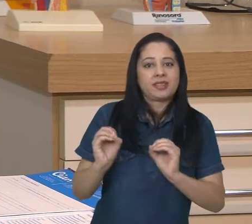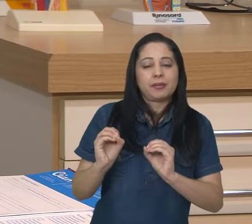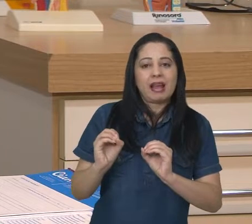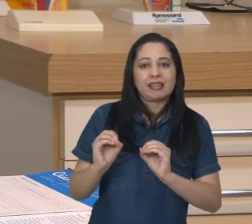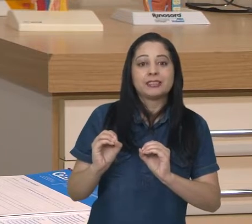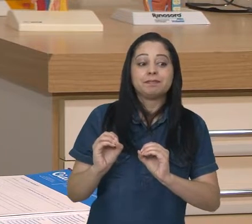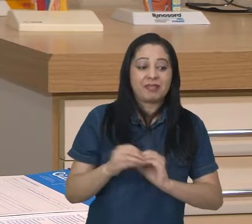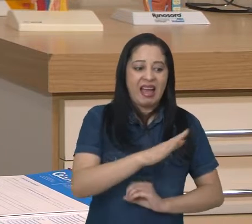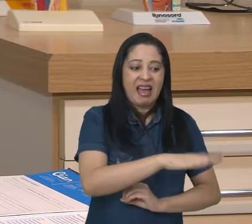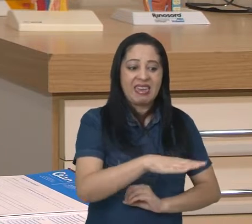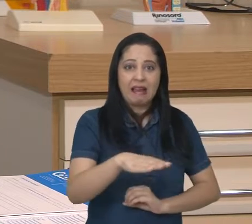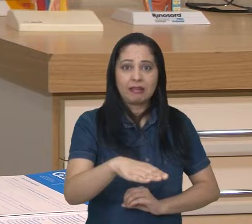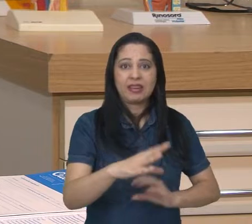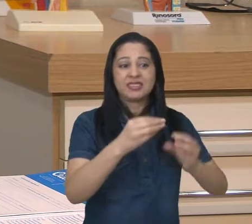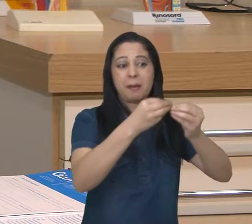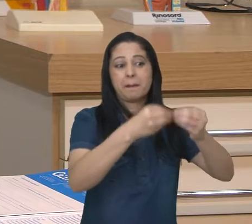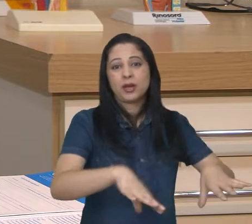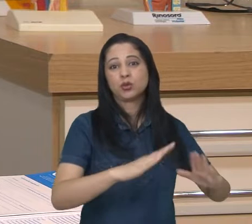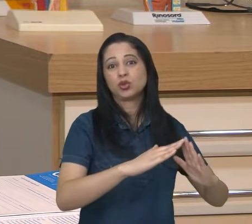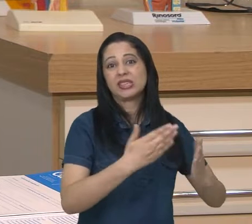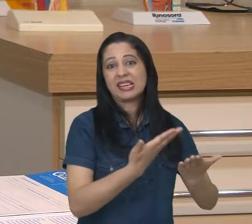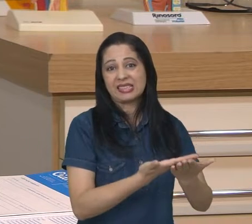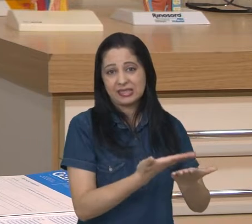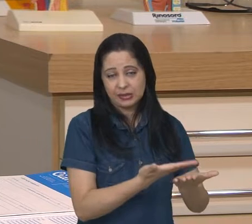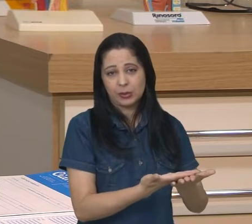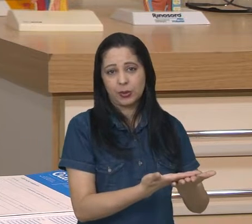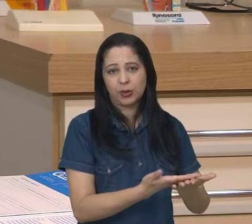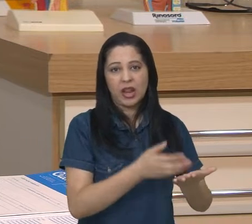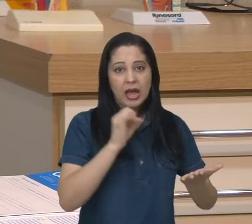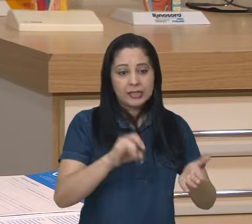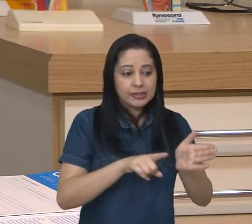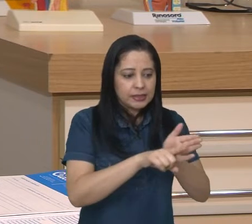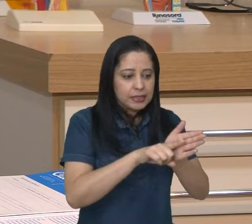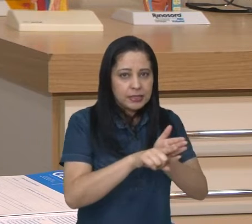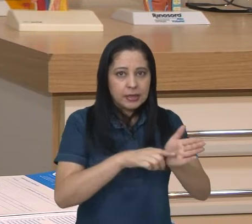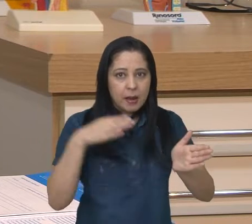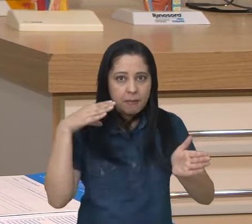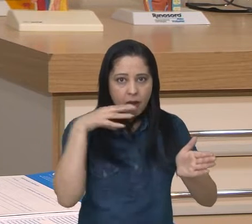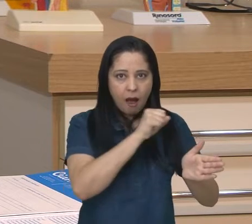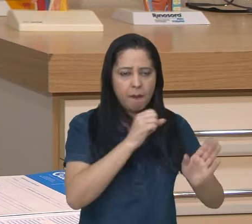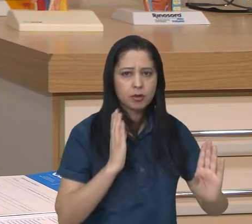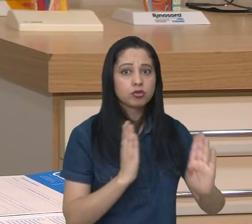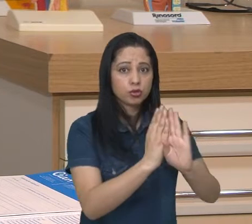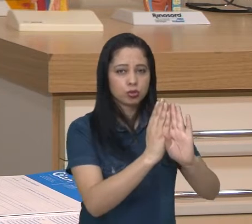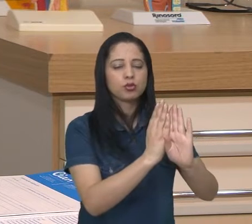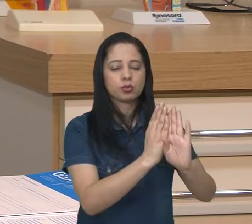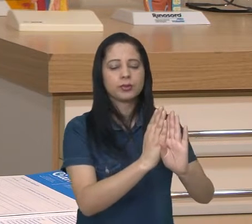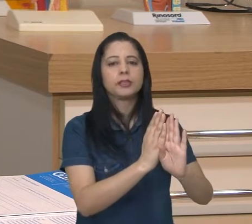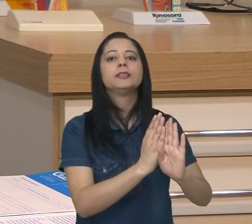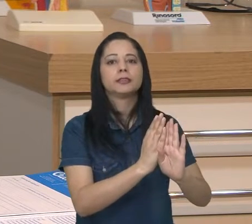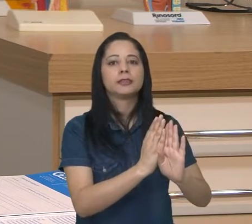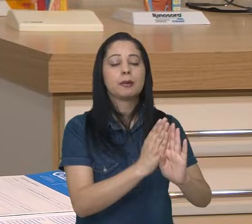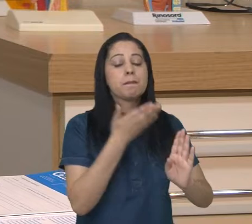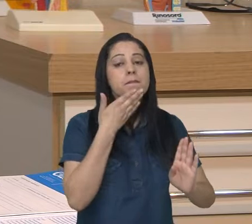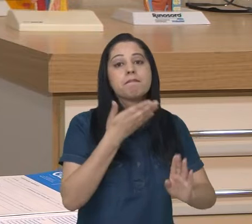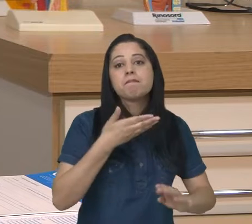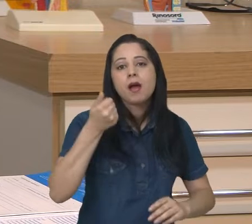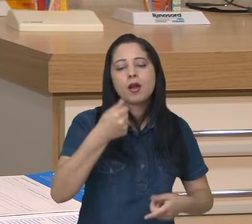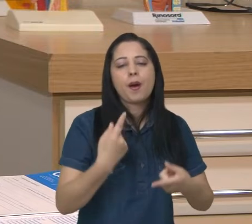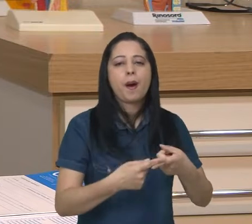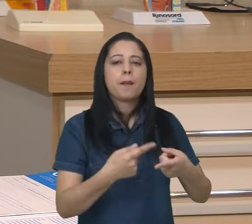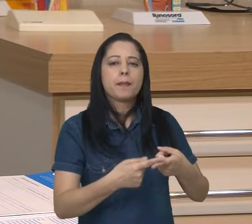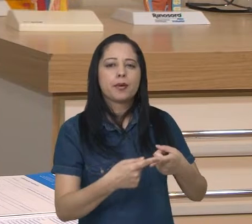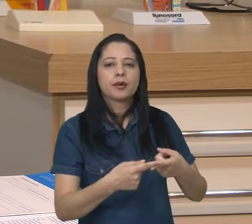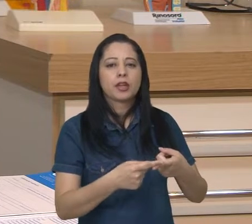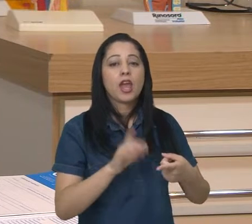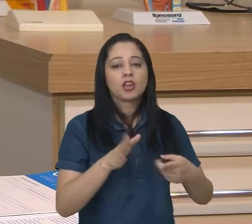despercebido e isso pode acarretar um baixo rendimento escolar. Então, com o exame, a gente consegue detectar de forma rápida